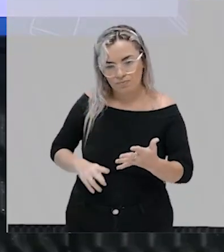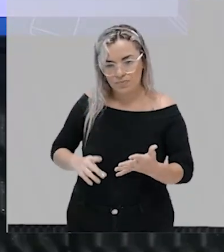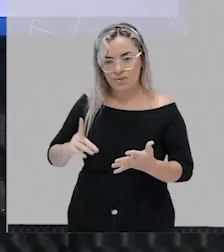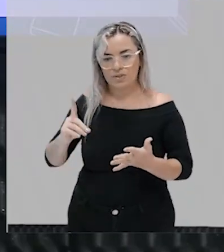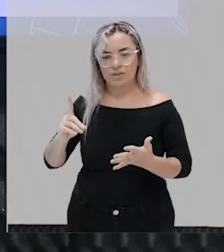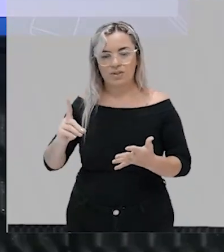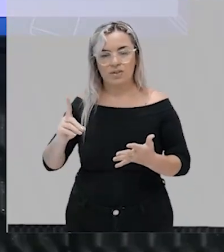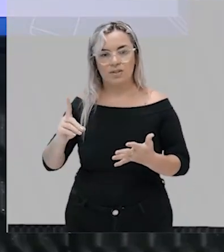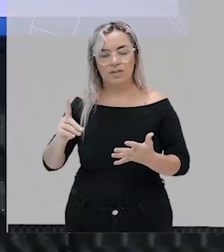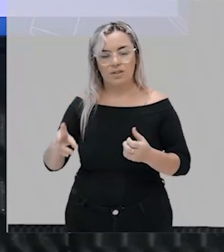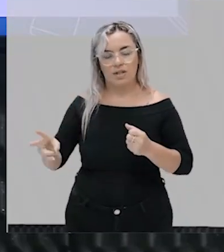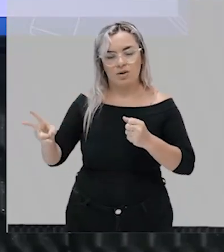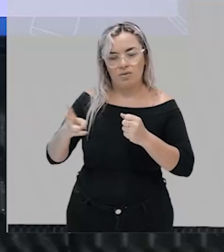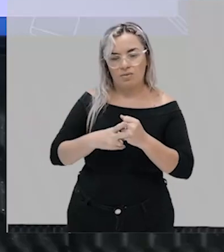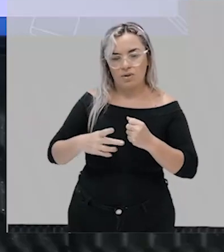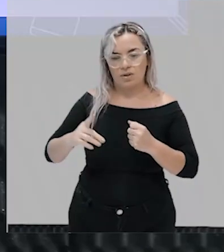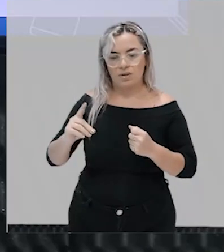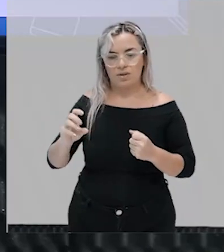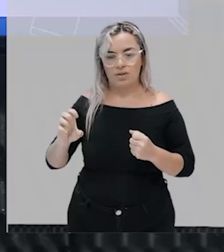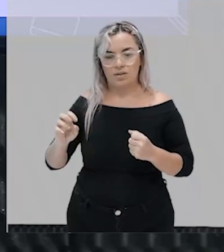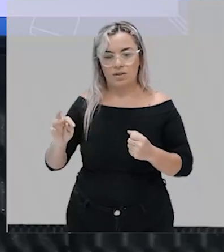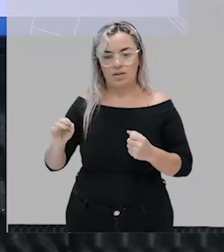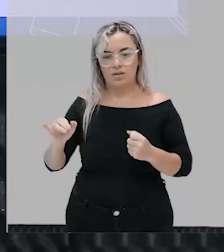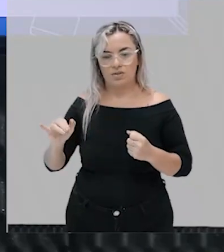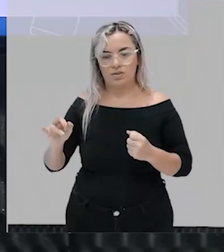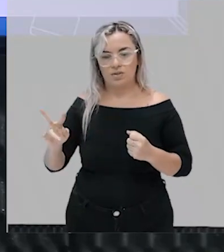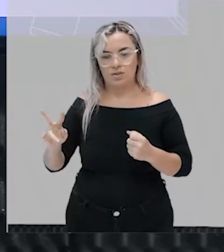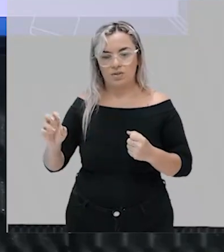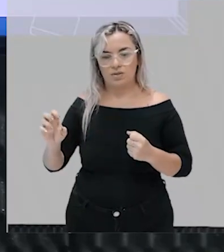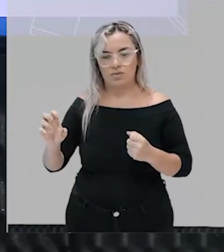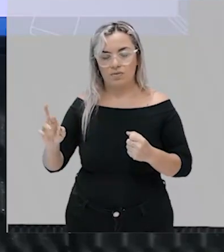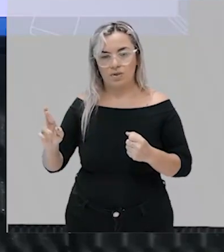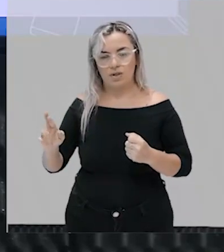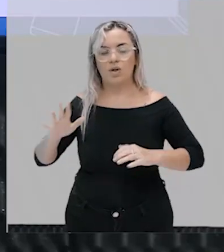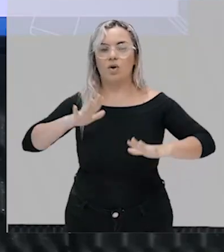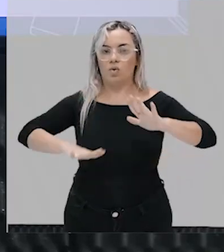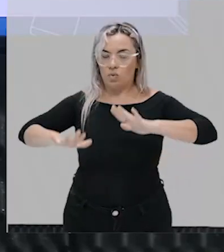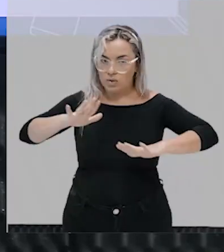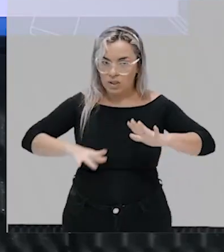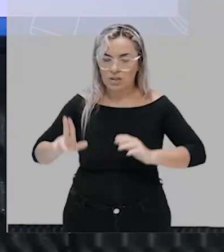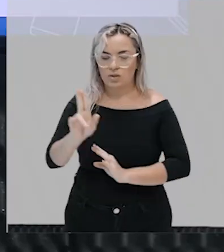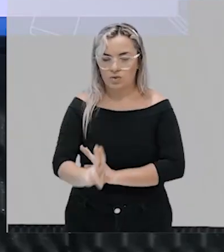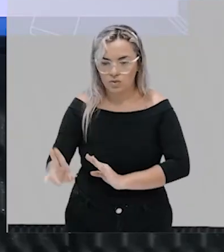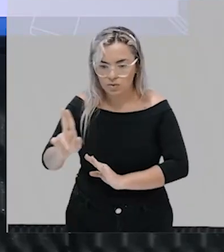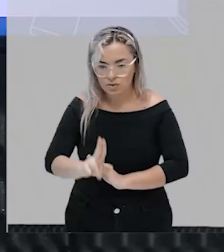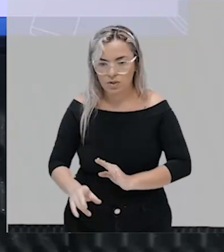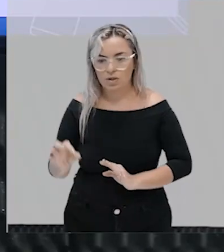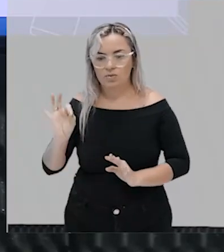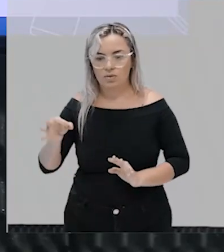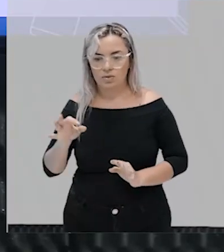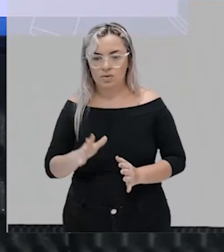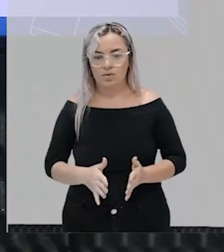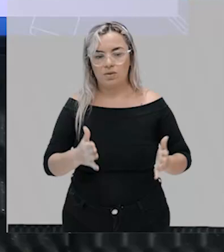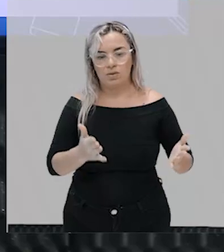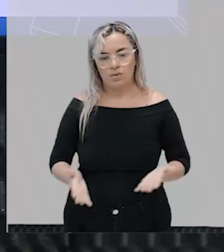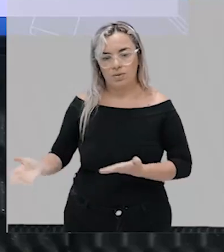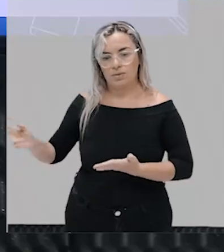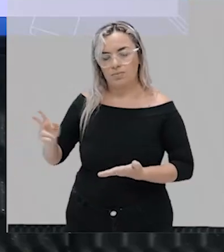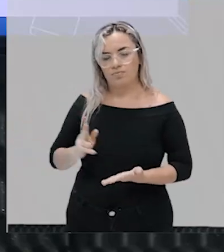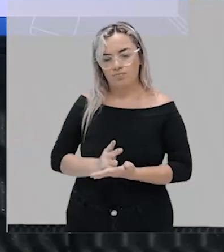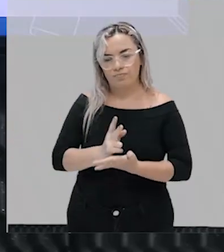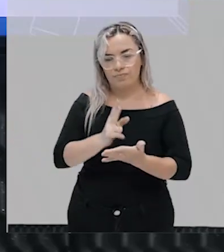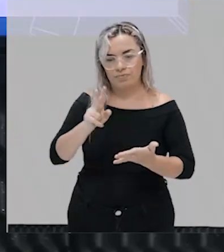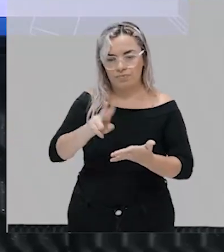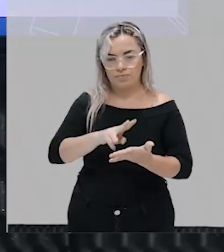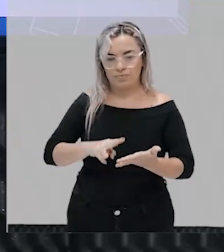hein? E caso ela vá, ao verbo ir, ao jogo amanhã, deverá pagar antecipadamente